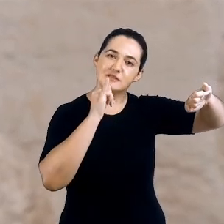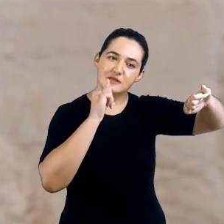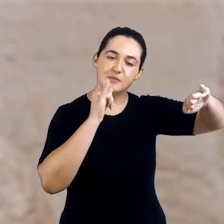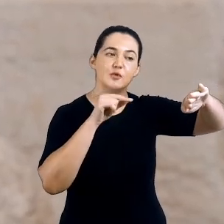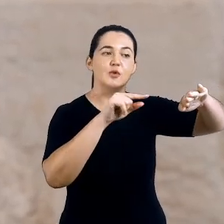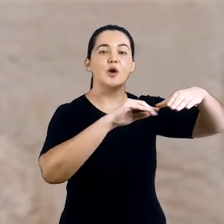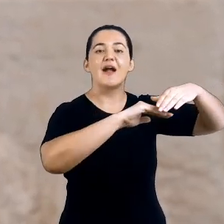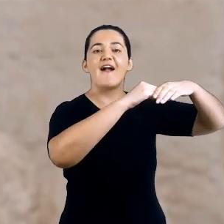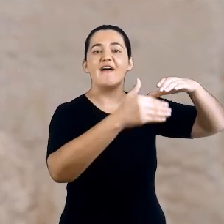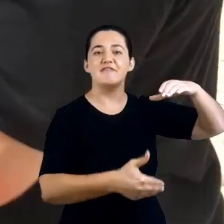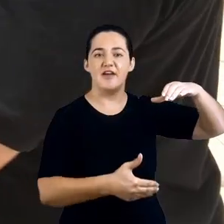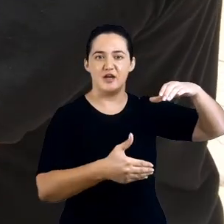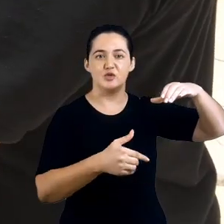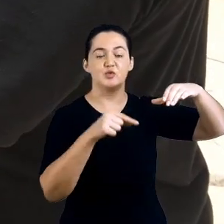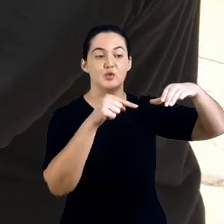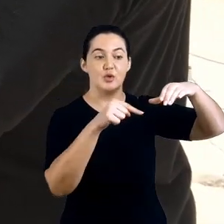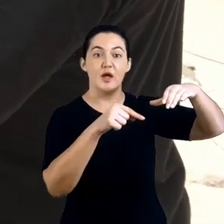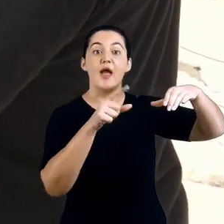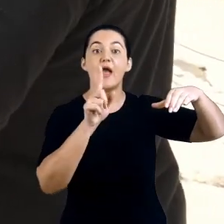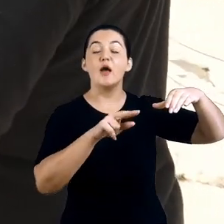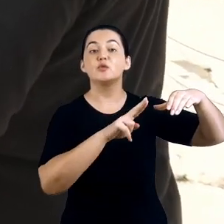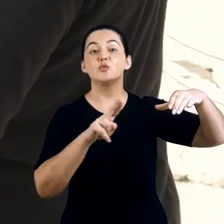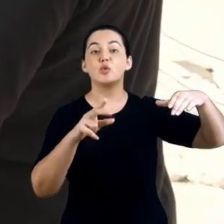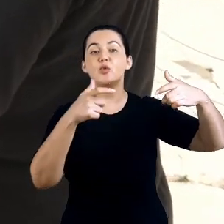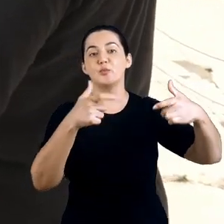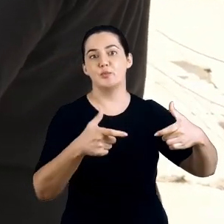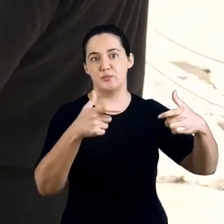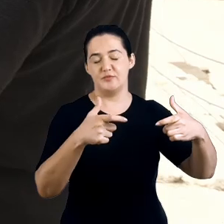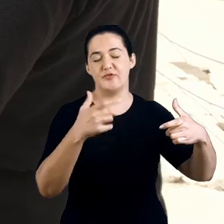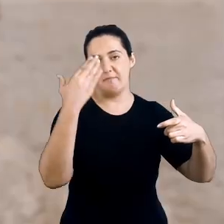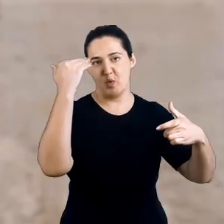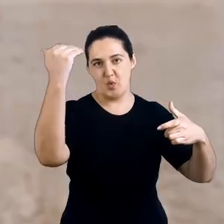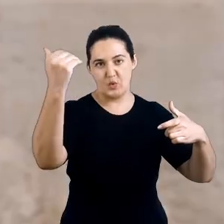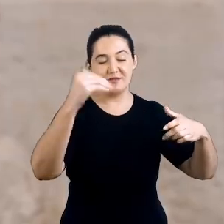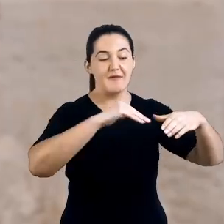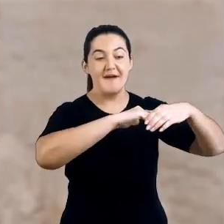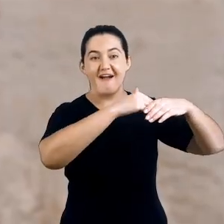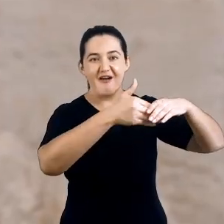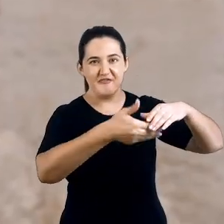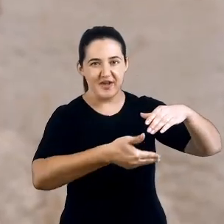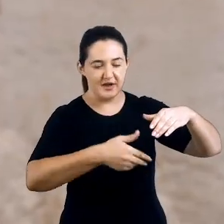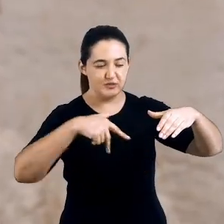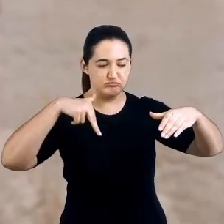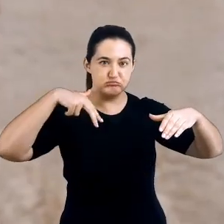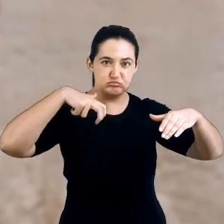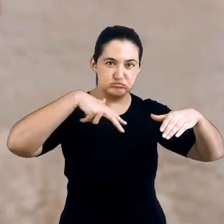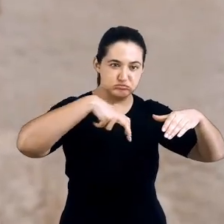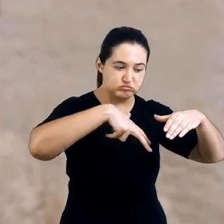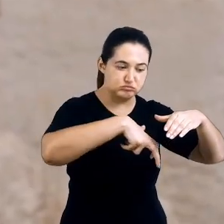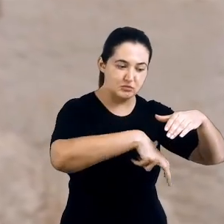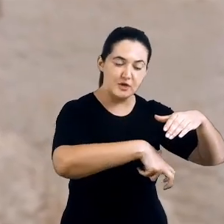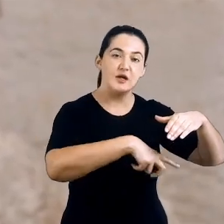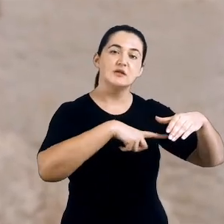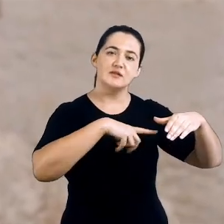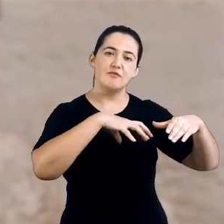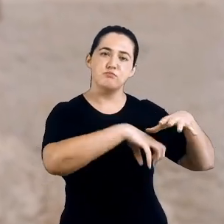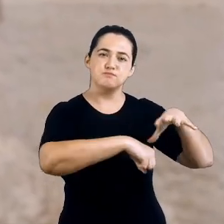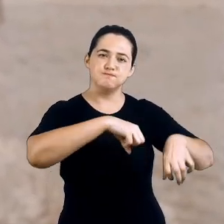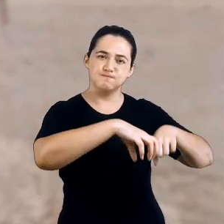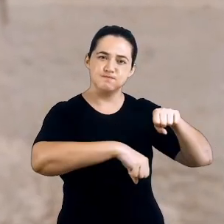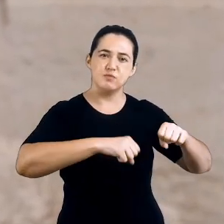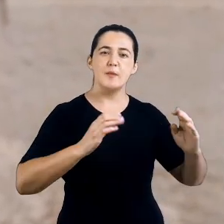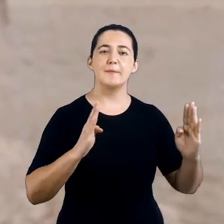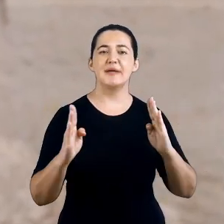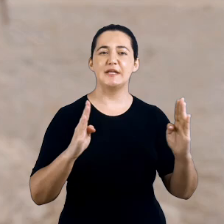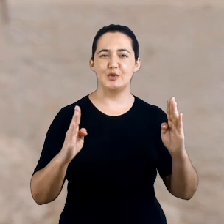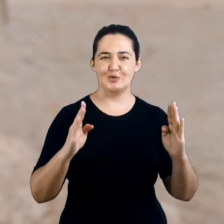por exemplo, para a Caverna do Kaiser. Este é um nome popular de um lugar que é uma caverna subterrânea utilizada para a extração já desde